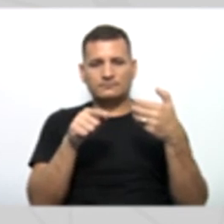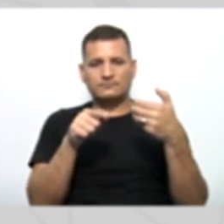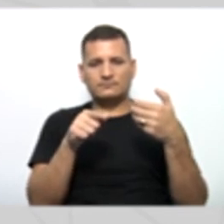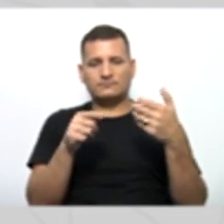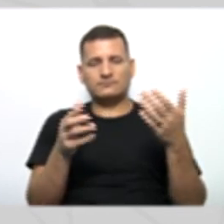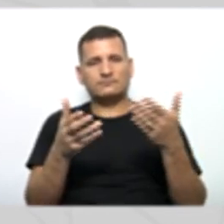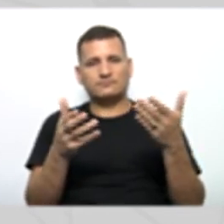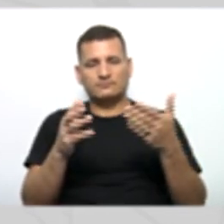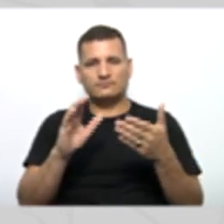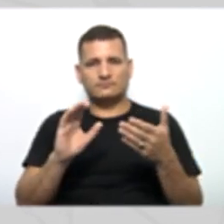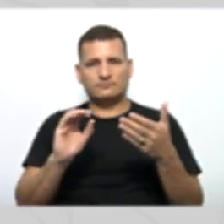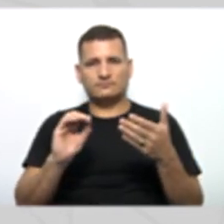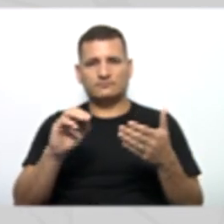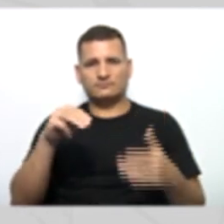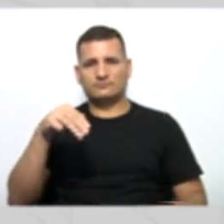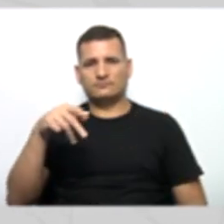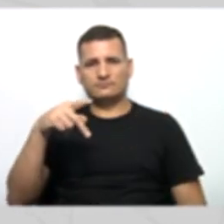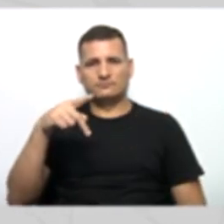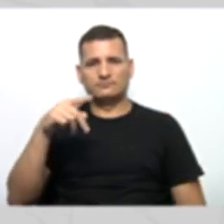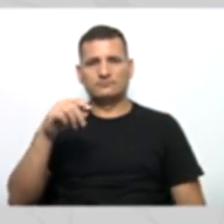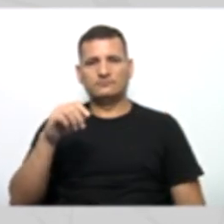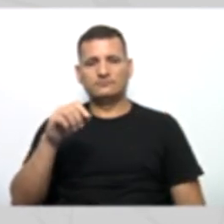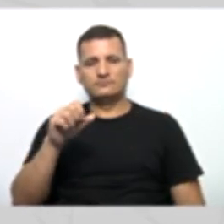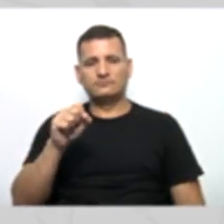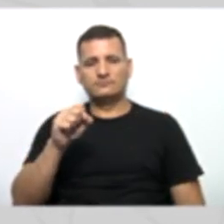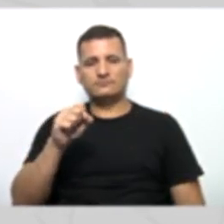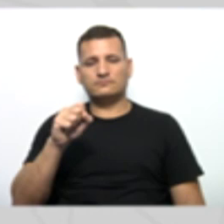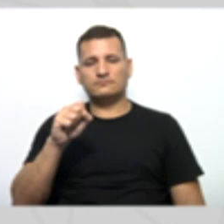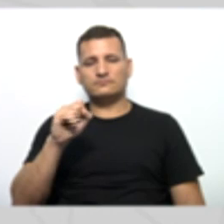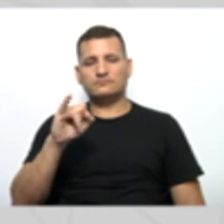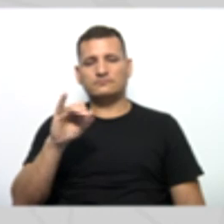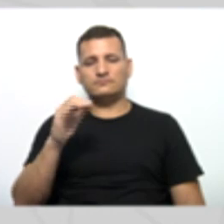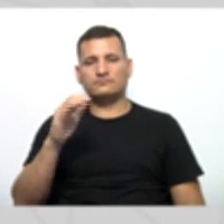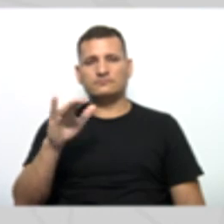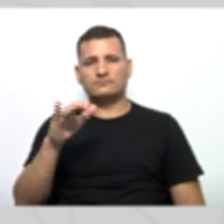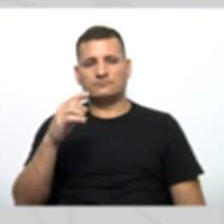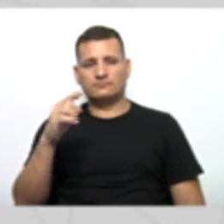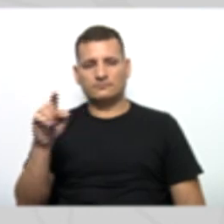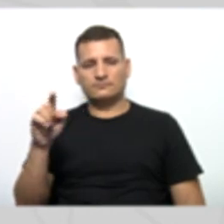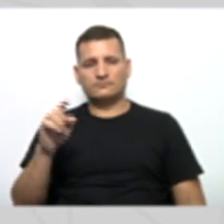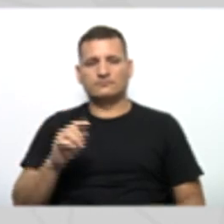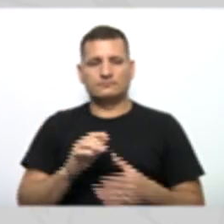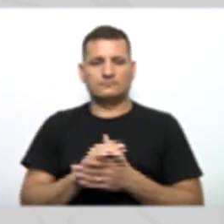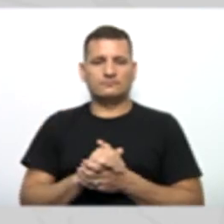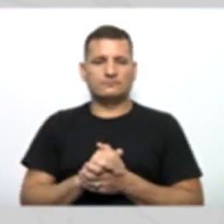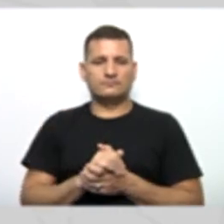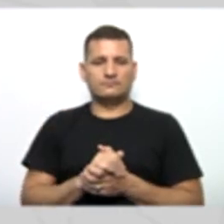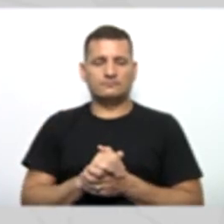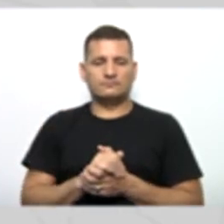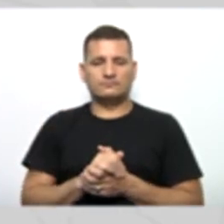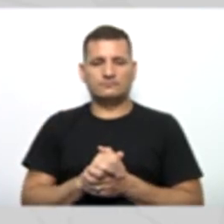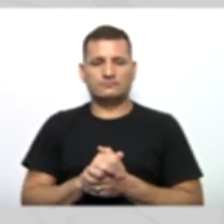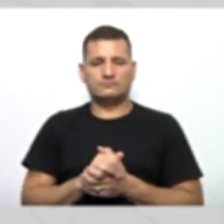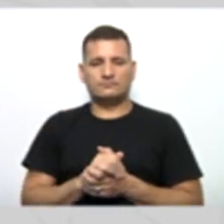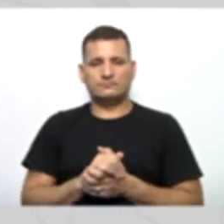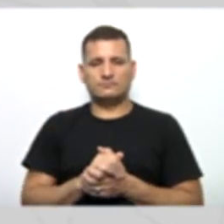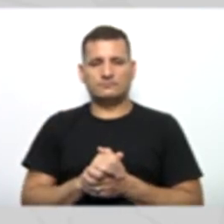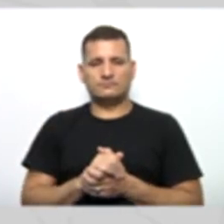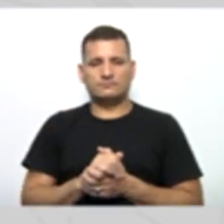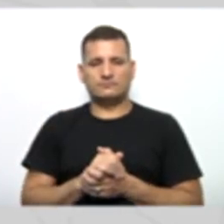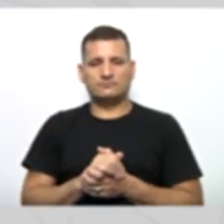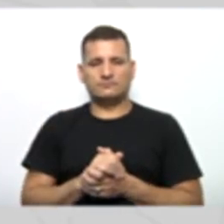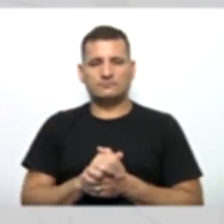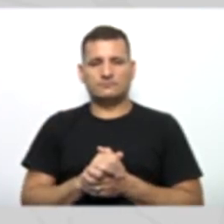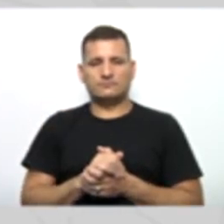pessoal. Então, a composição, ela está dizendo aqui, ó. Eu posso ter o que, ó? Mais de um item agregado.